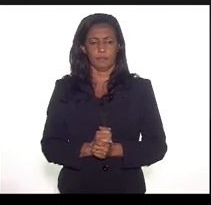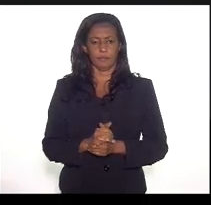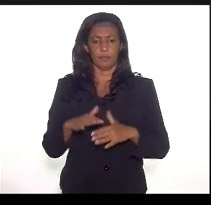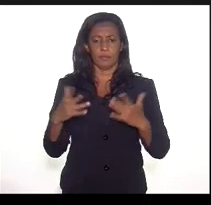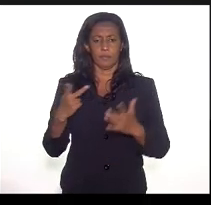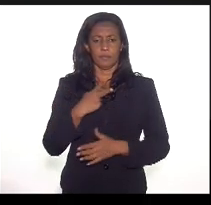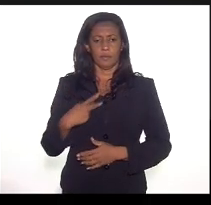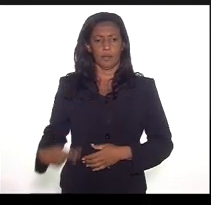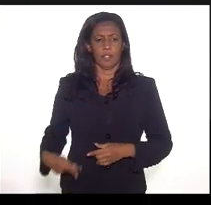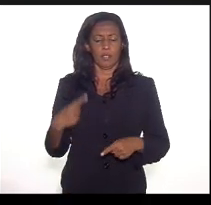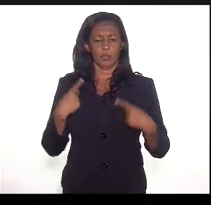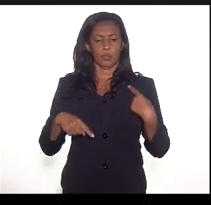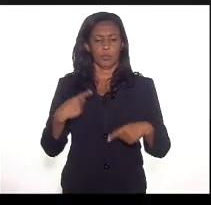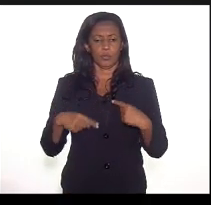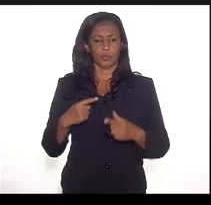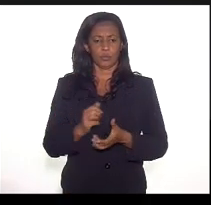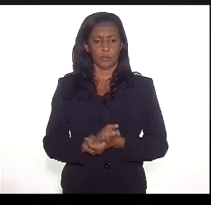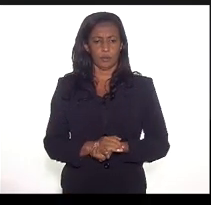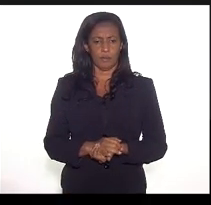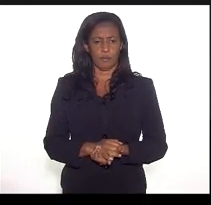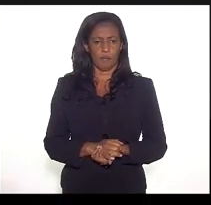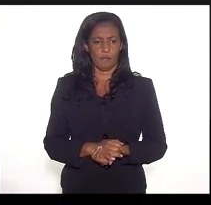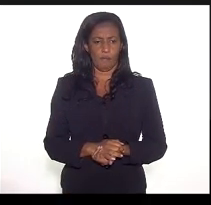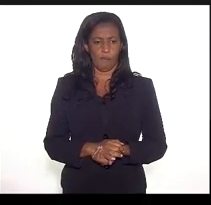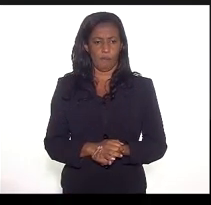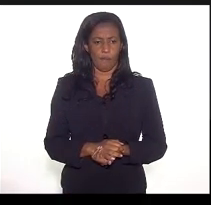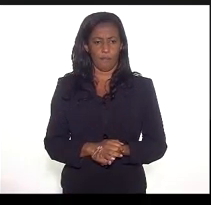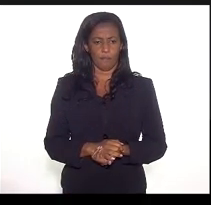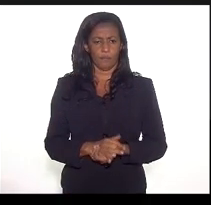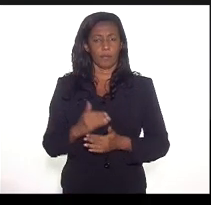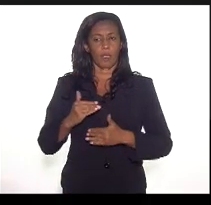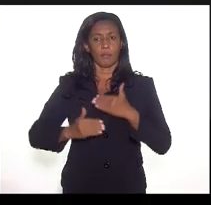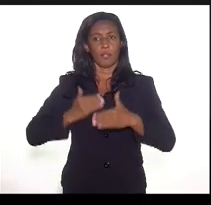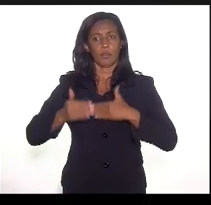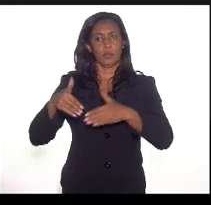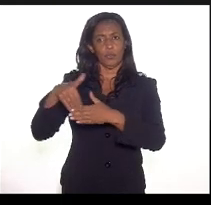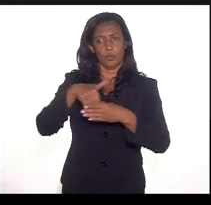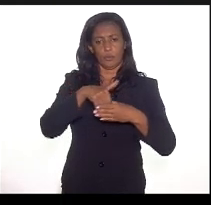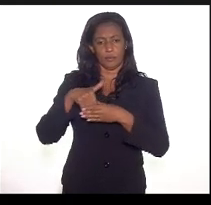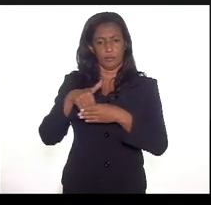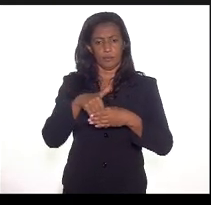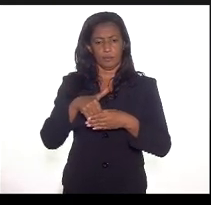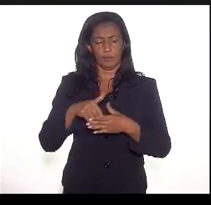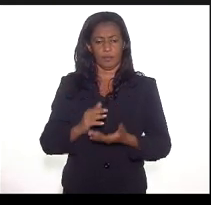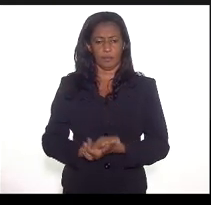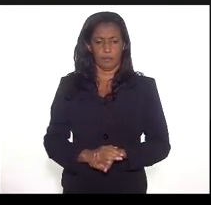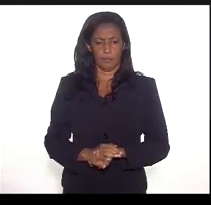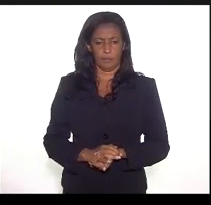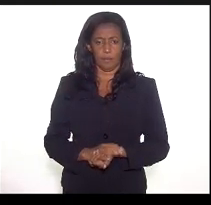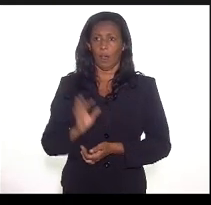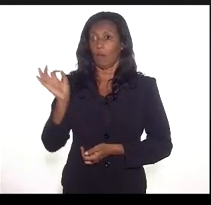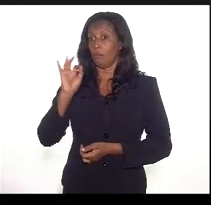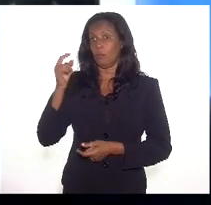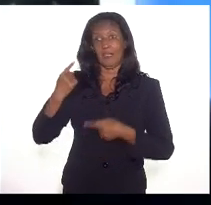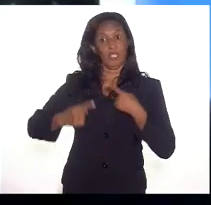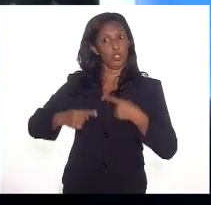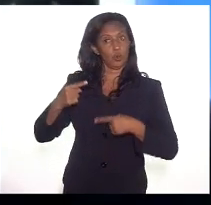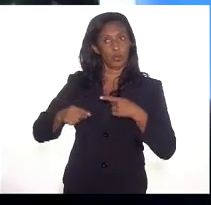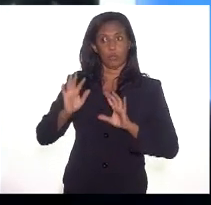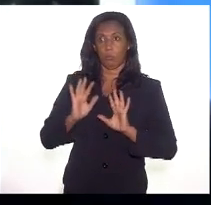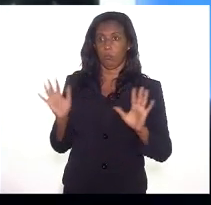Presidente, em discussão. Não, não está. Está em processo de votação. Ainda está em processo de votação, deputado. Ele não tem, discute mais. Ele não está discutindo, porque já está em processo